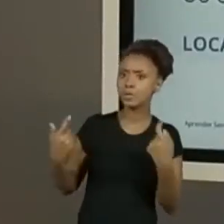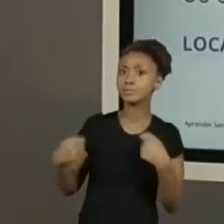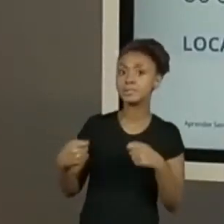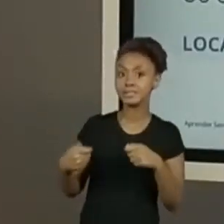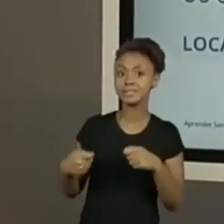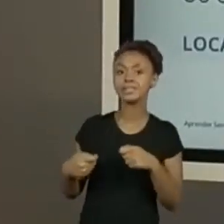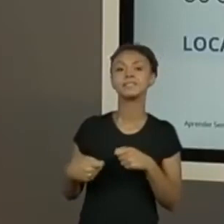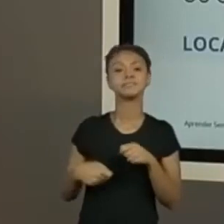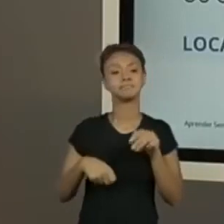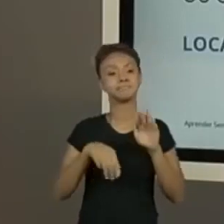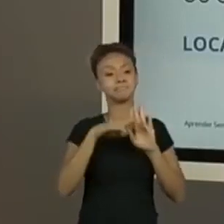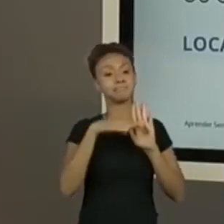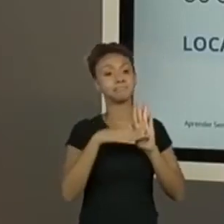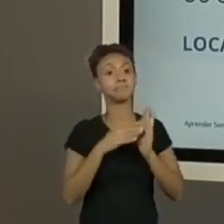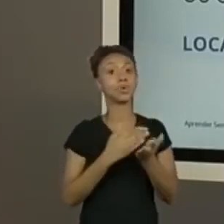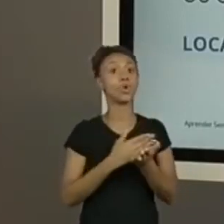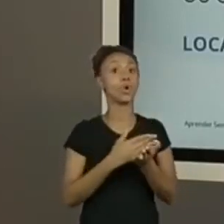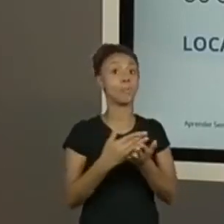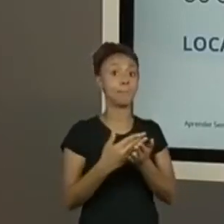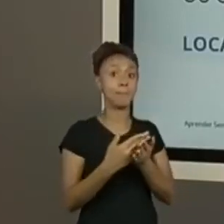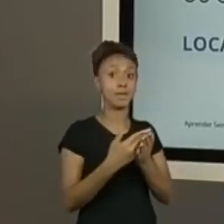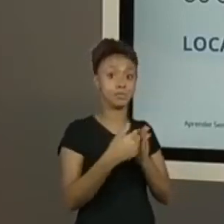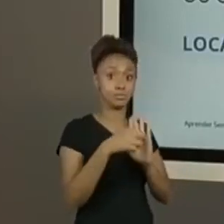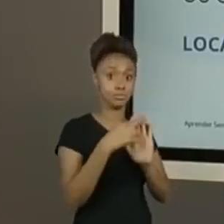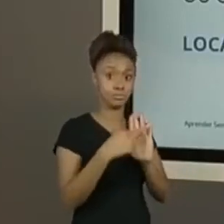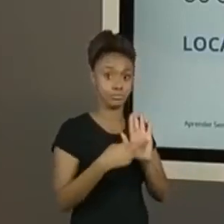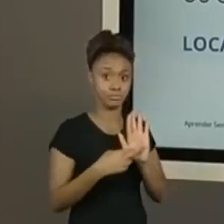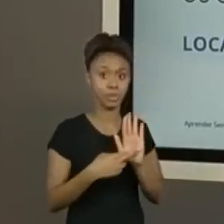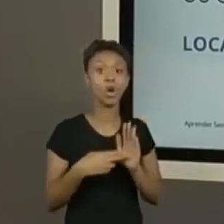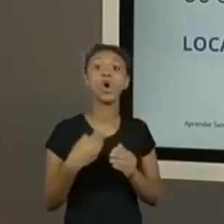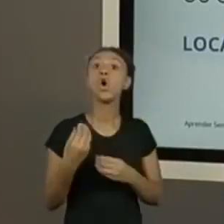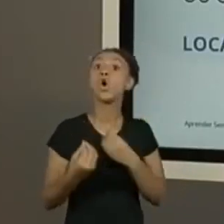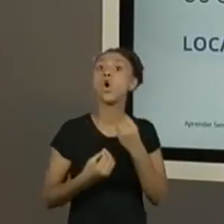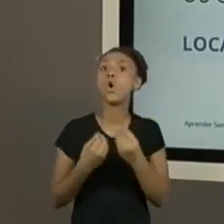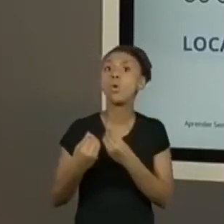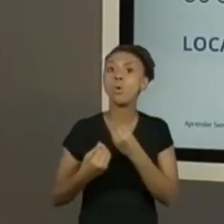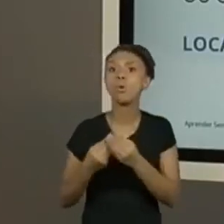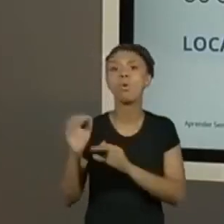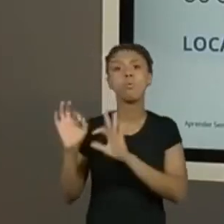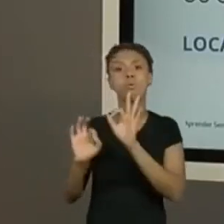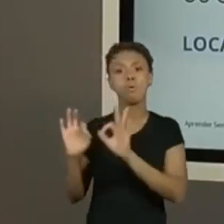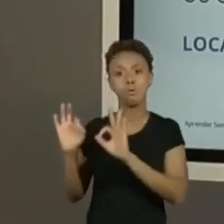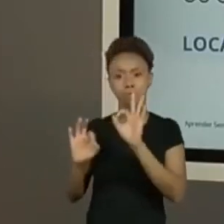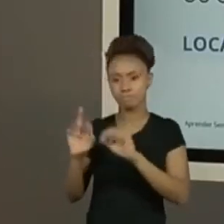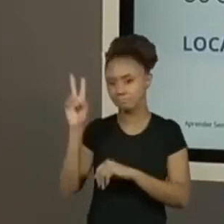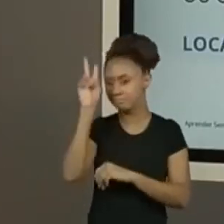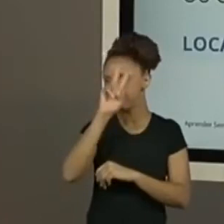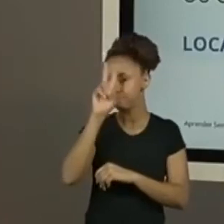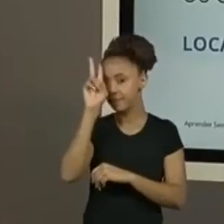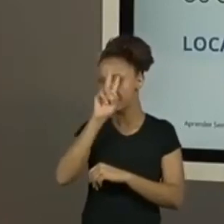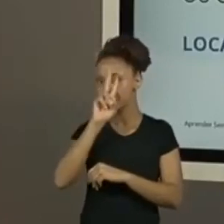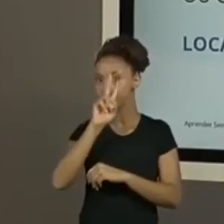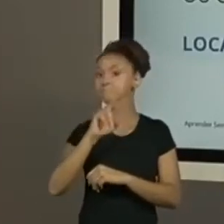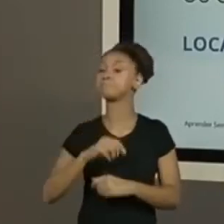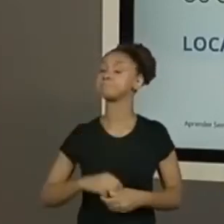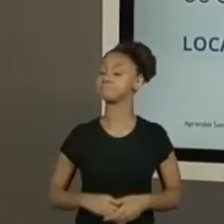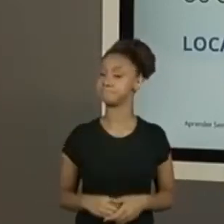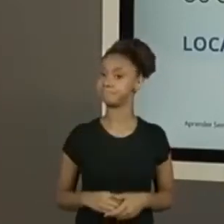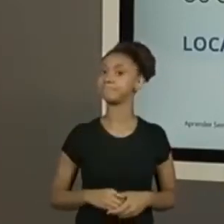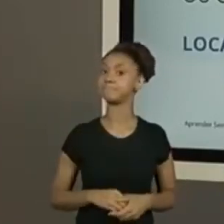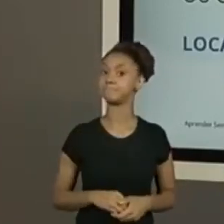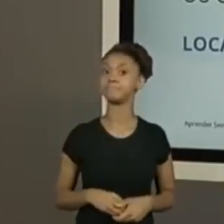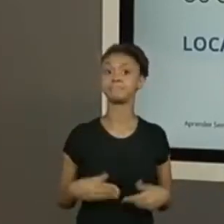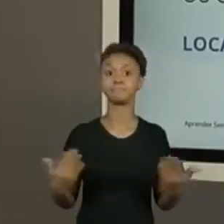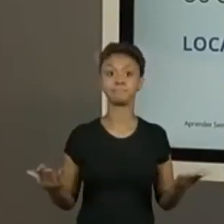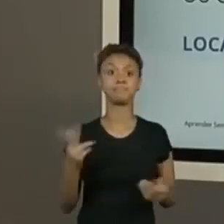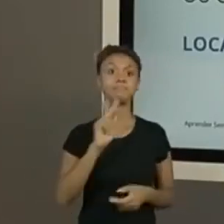utilizar, esta é a primeira parte. Lembra que a gente aprendeu como vem organizado ali o texto, regras de brincadeira? Então, a